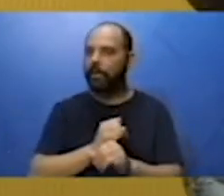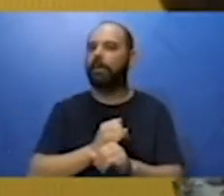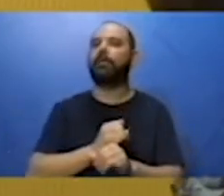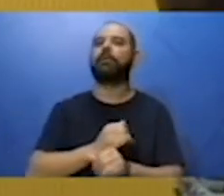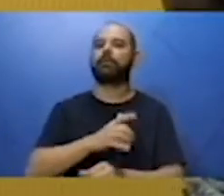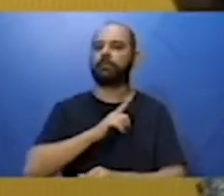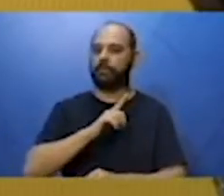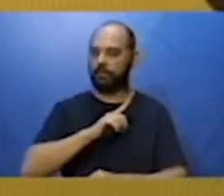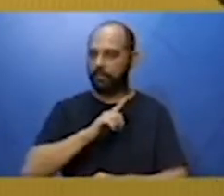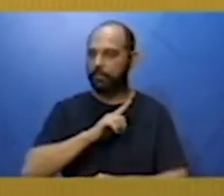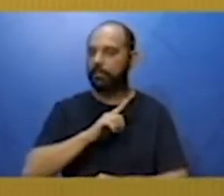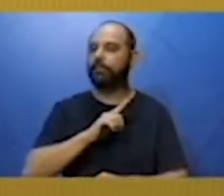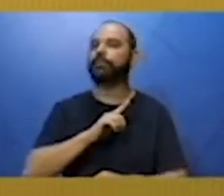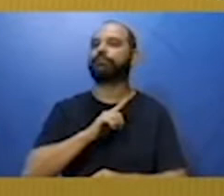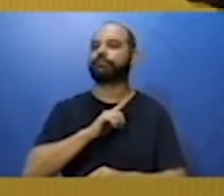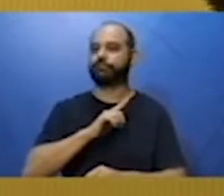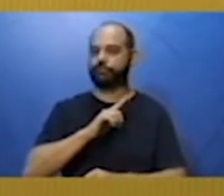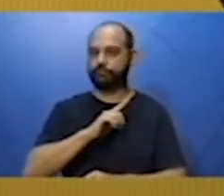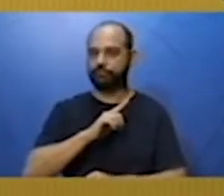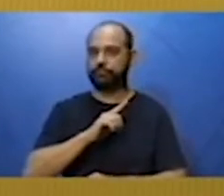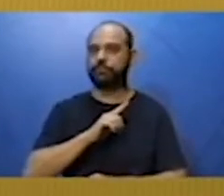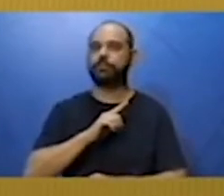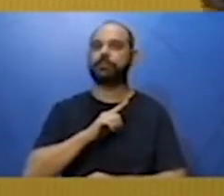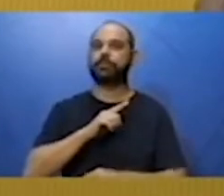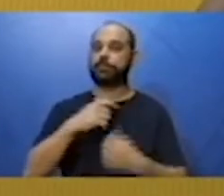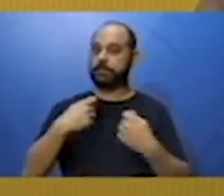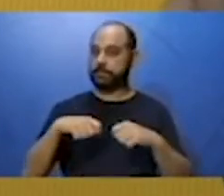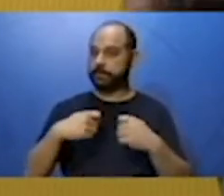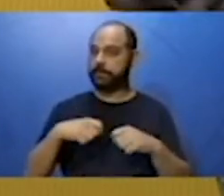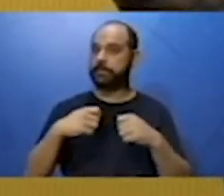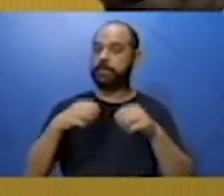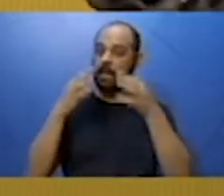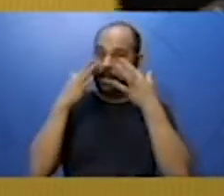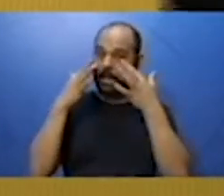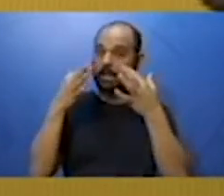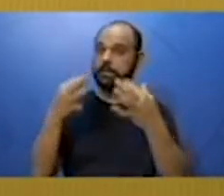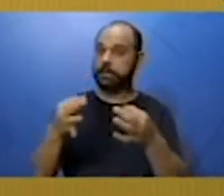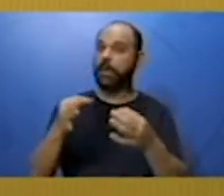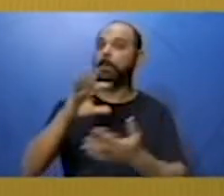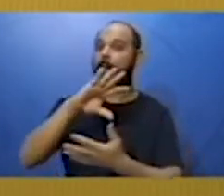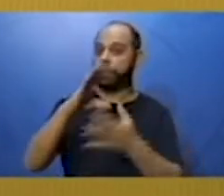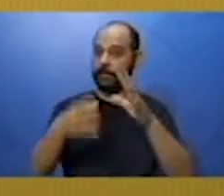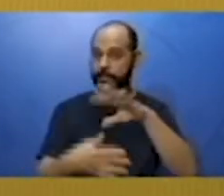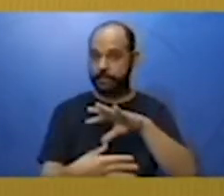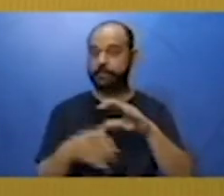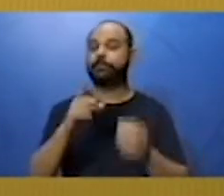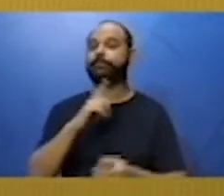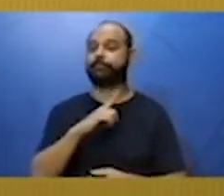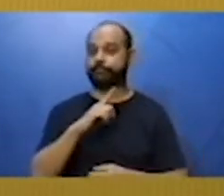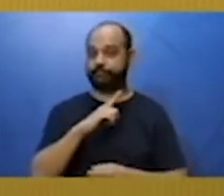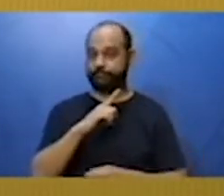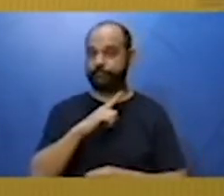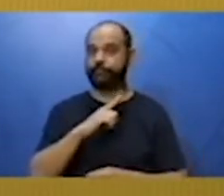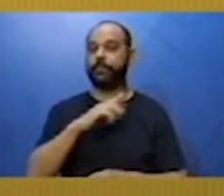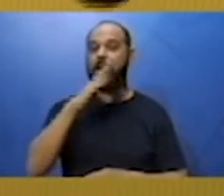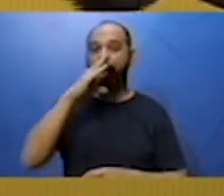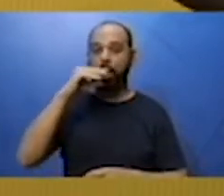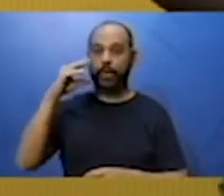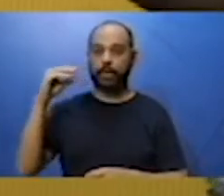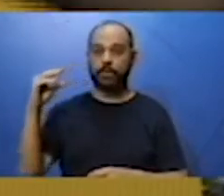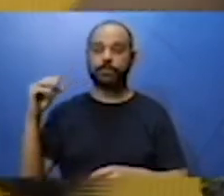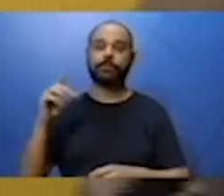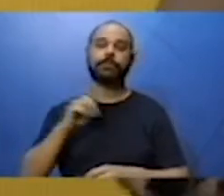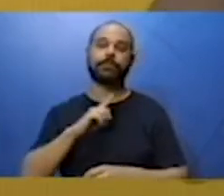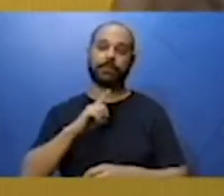gente chama de cyberbullying. É importante a gente ficar atento agora, na época da pandemia. A adolescência tem muito